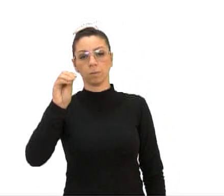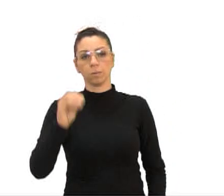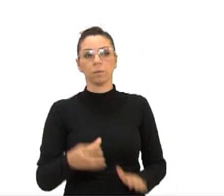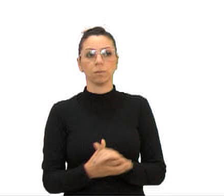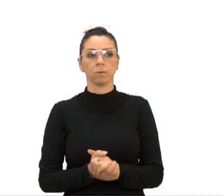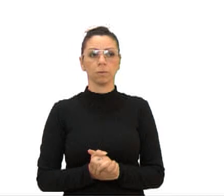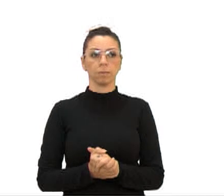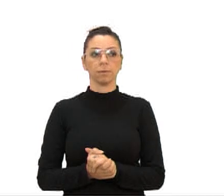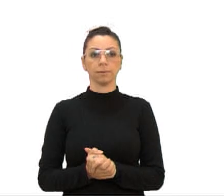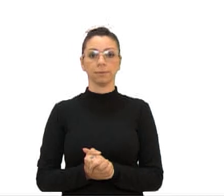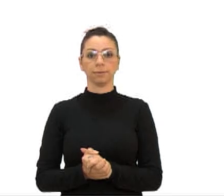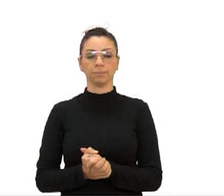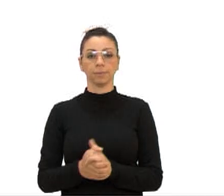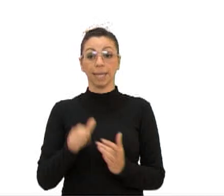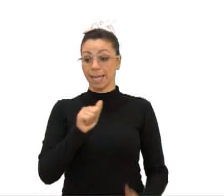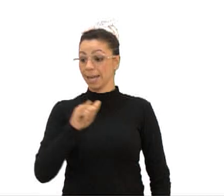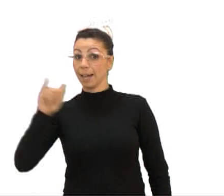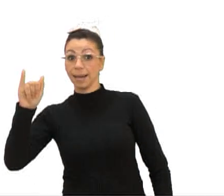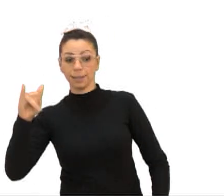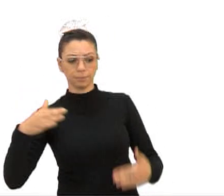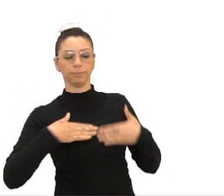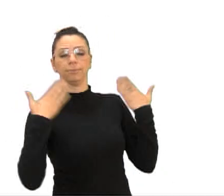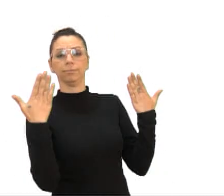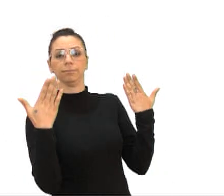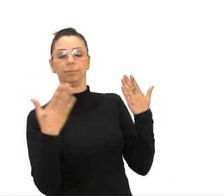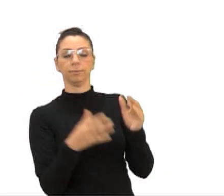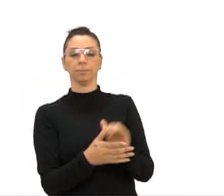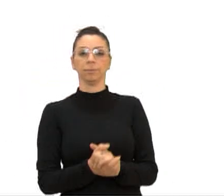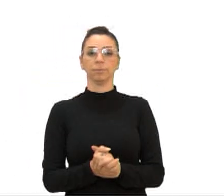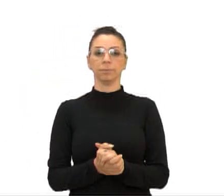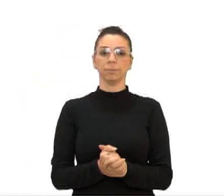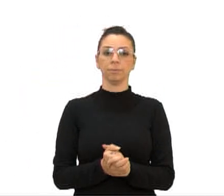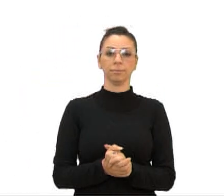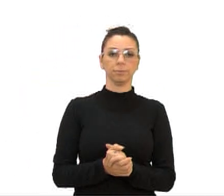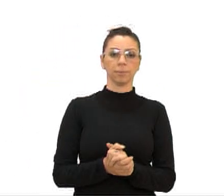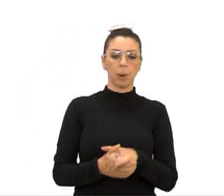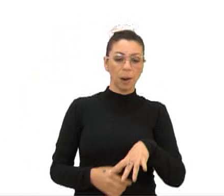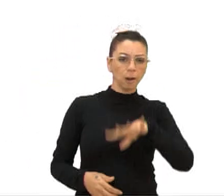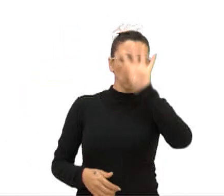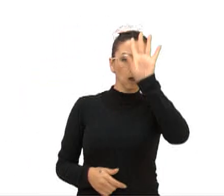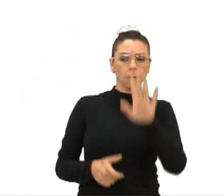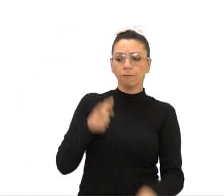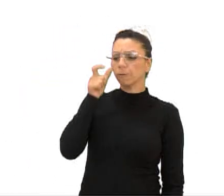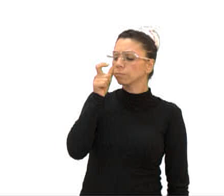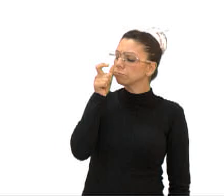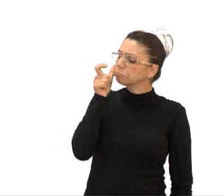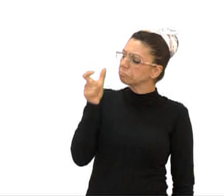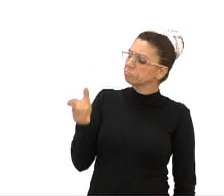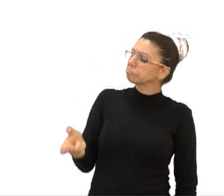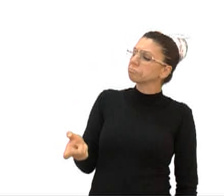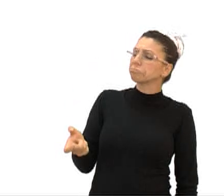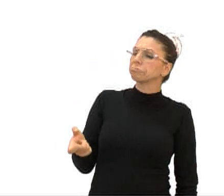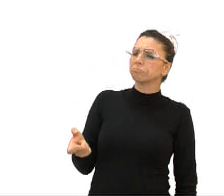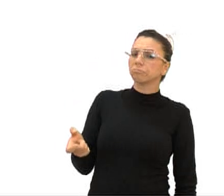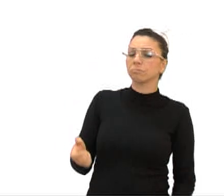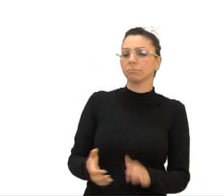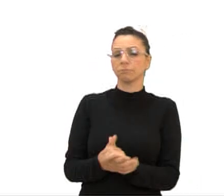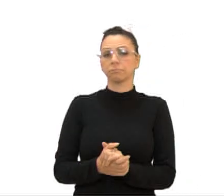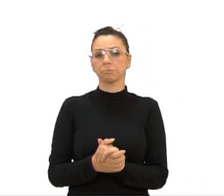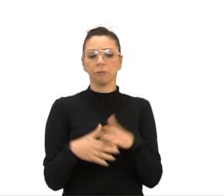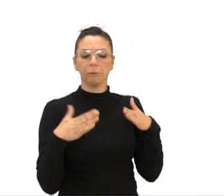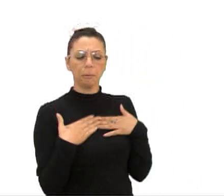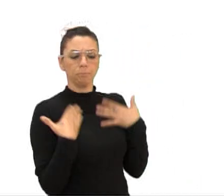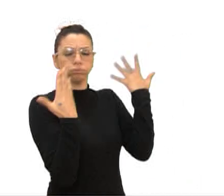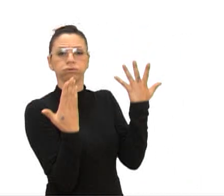espanto. Tal ação despertou o quê? A curiosidade do Calvin. Então, como o Haroldo se espantou, de acordo com